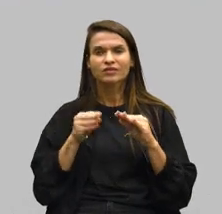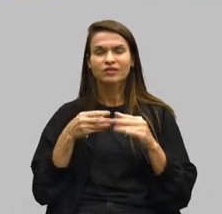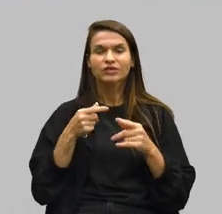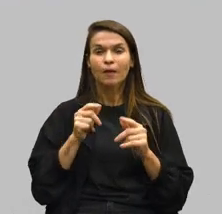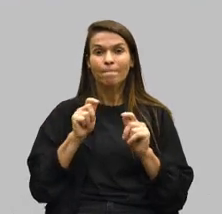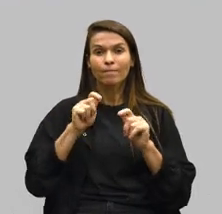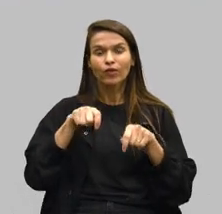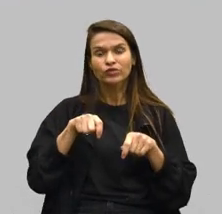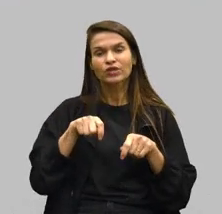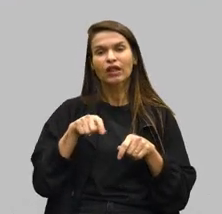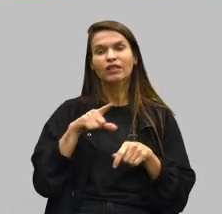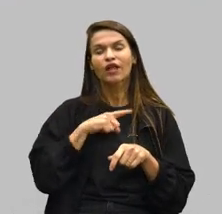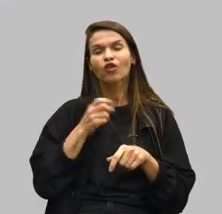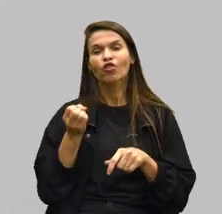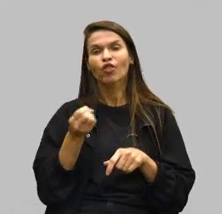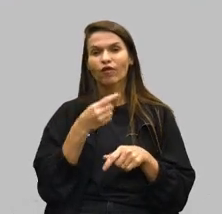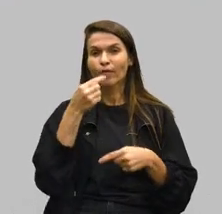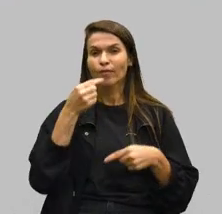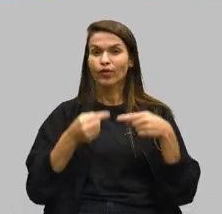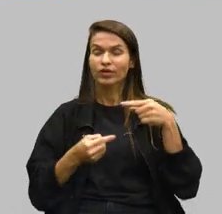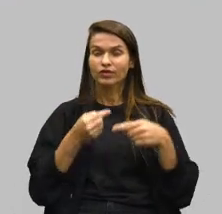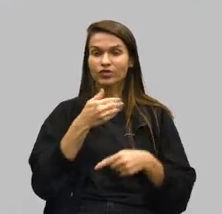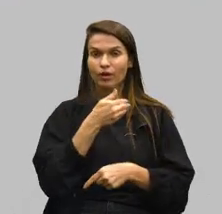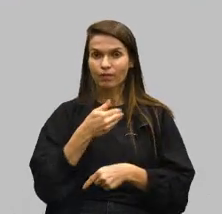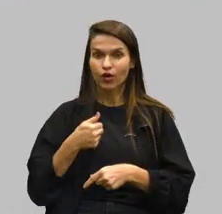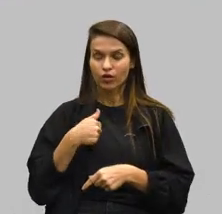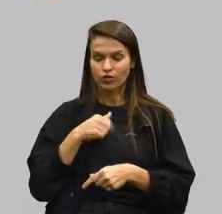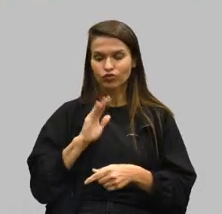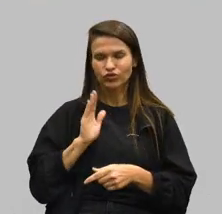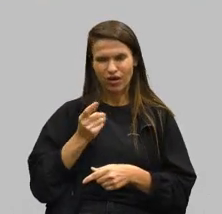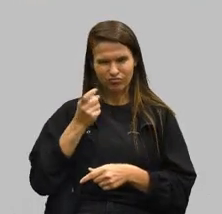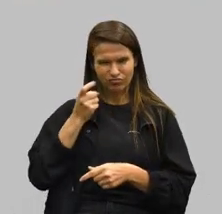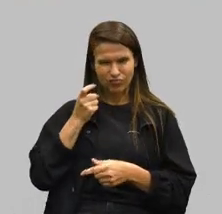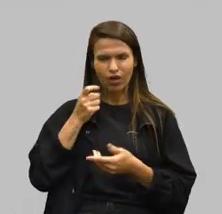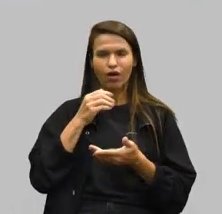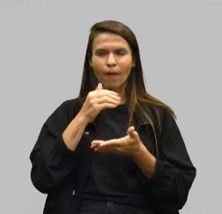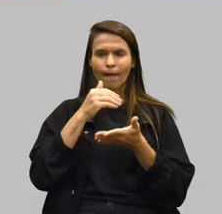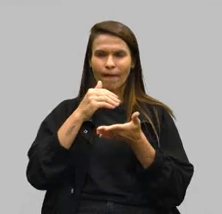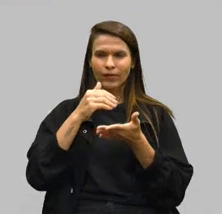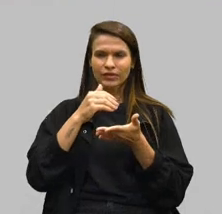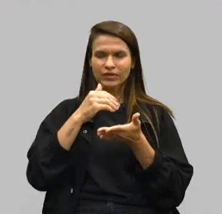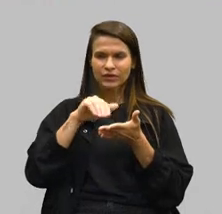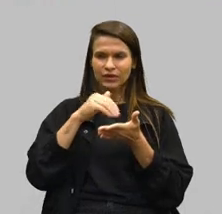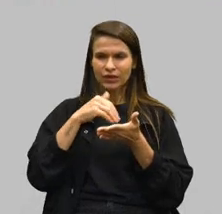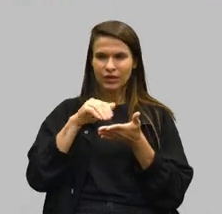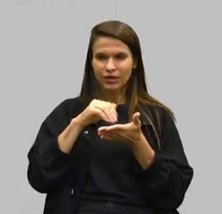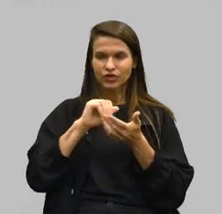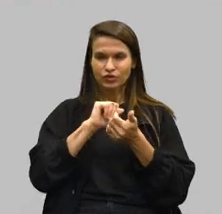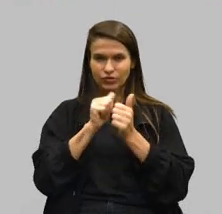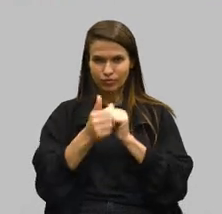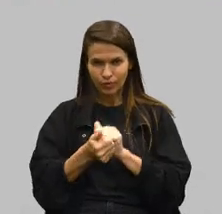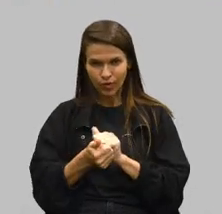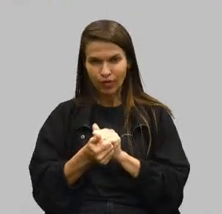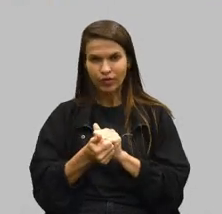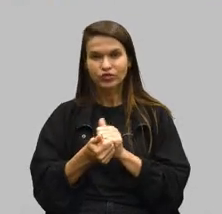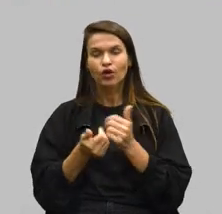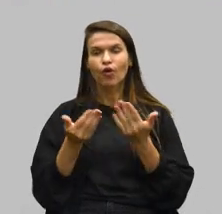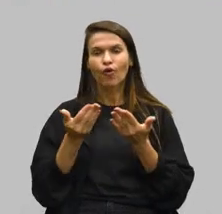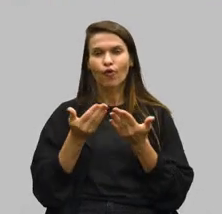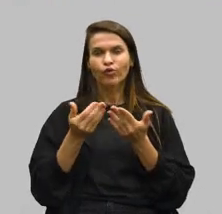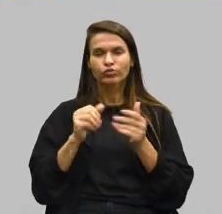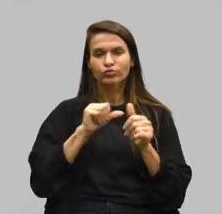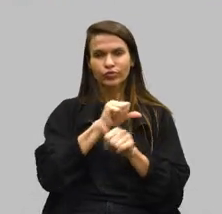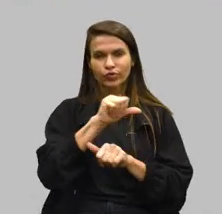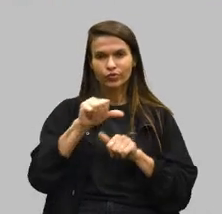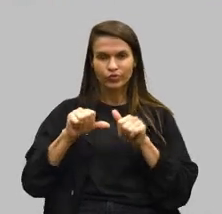adotar novas políticas públicas eu fui secretário de esportes o esportes hoje está na sua secretaria deixou de ser secretaria para